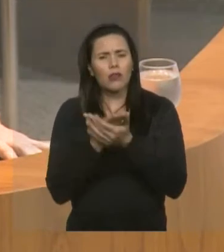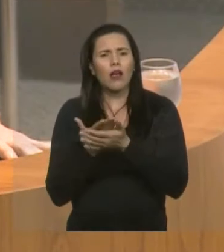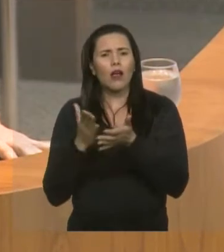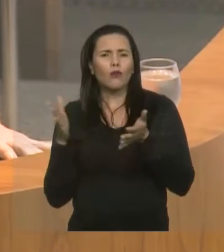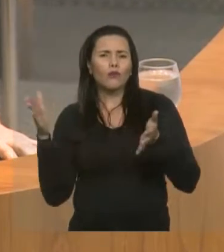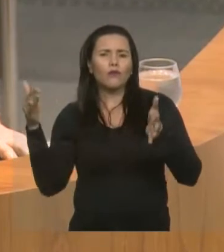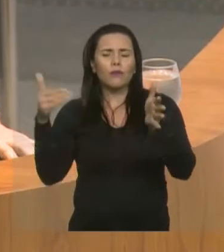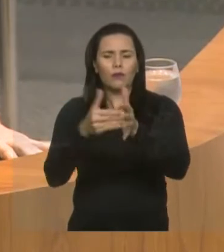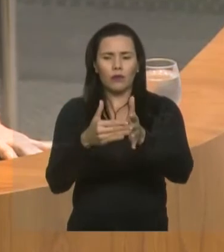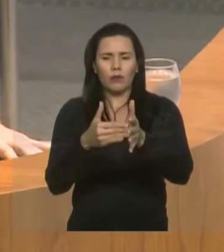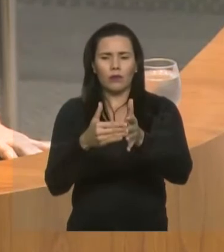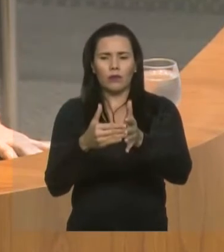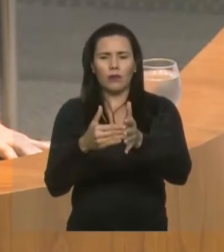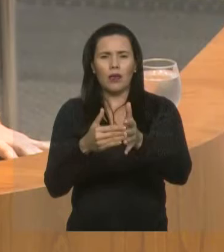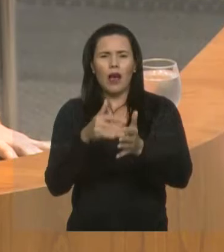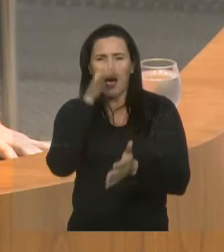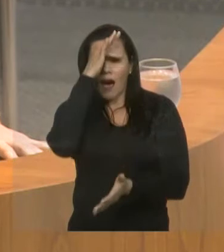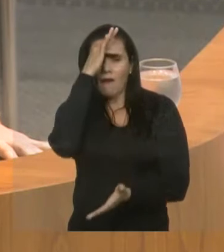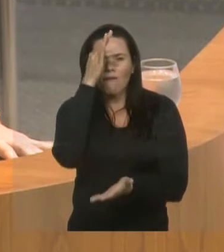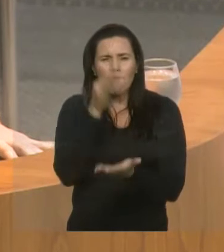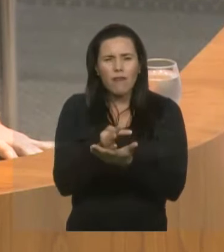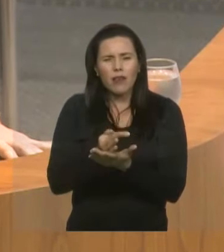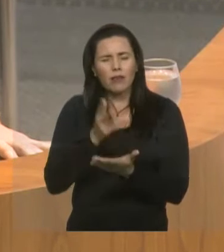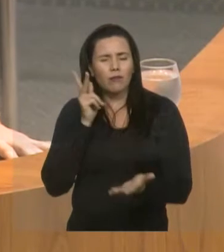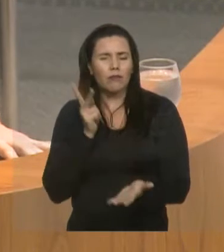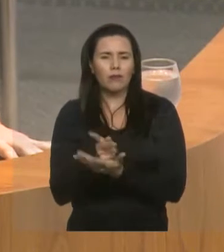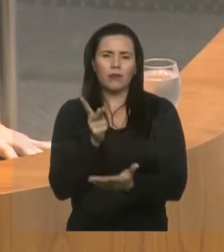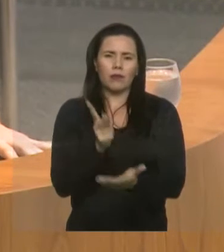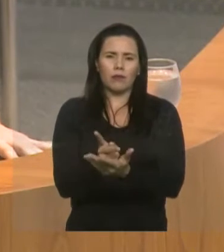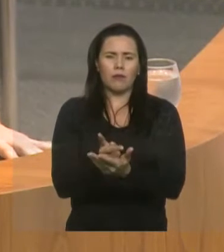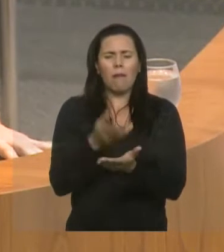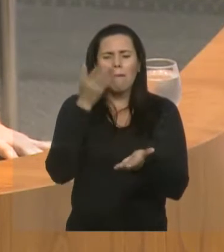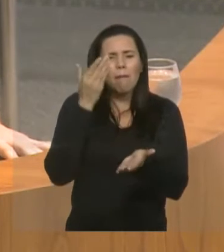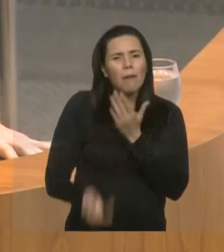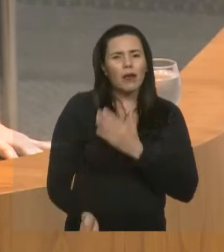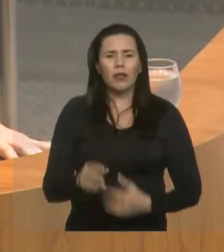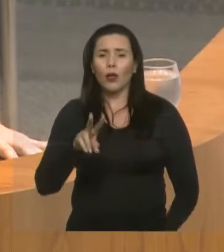e jamais perder a fé. Jamais perder a confiança.